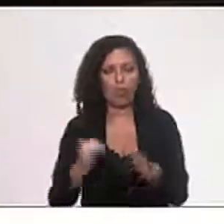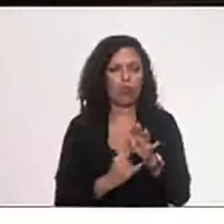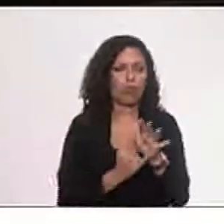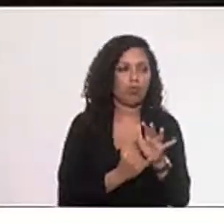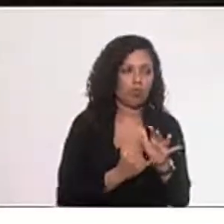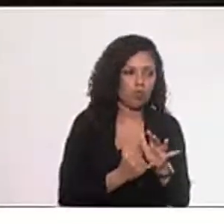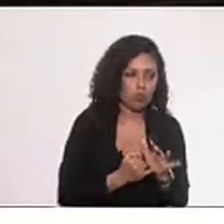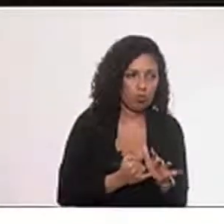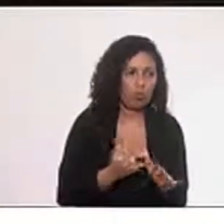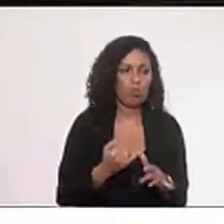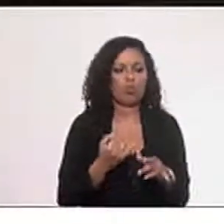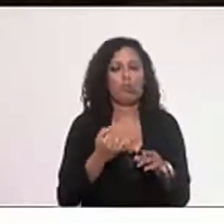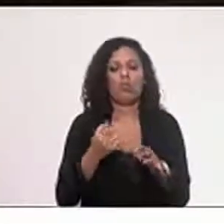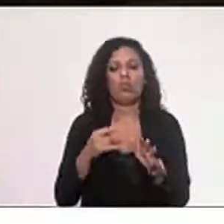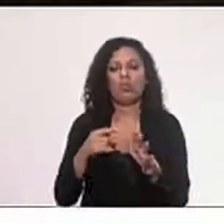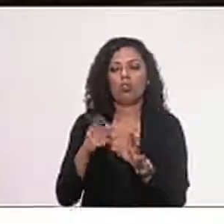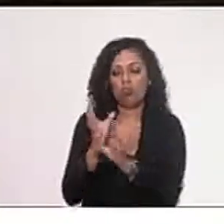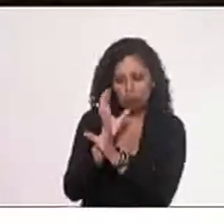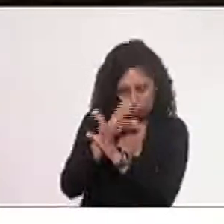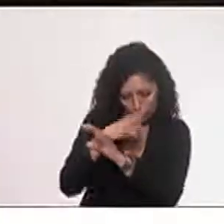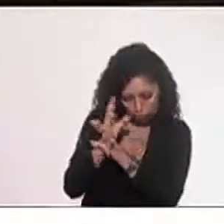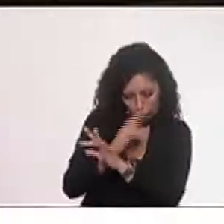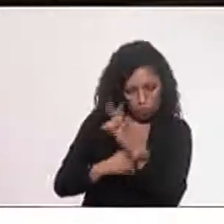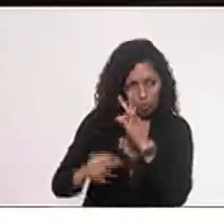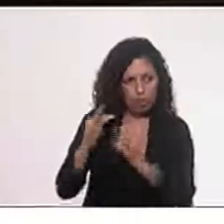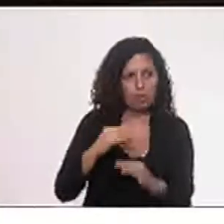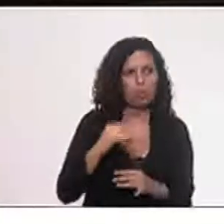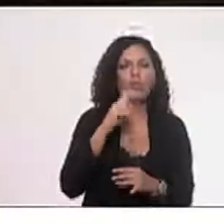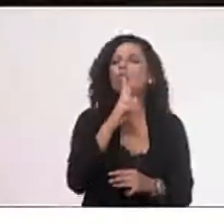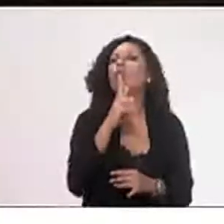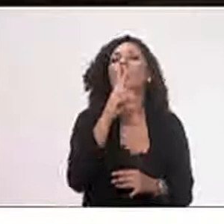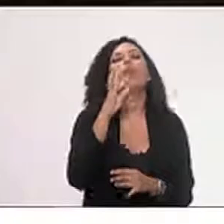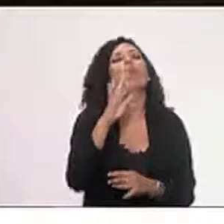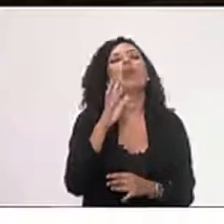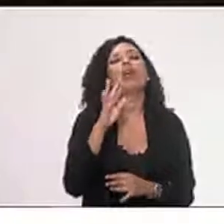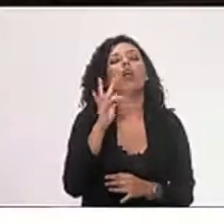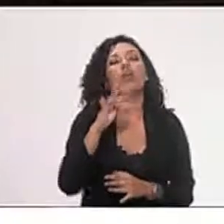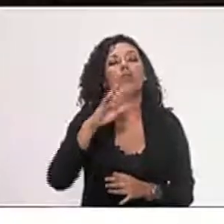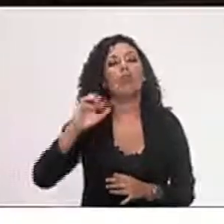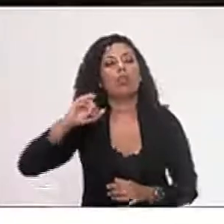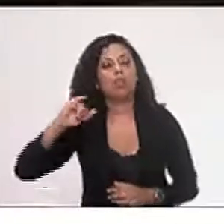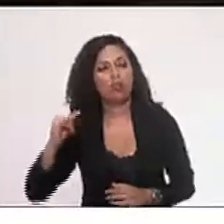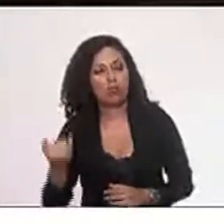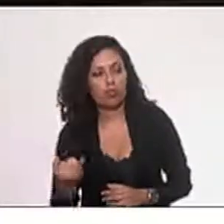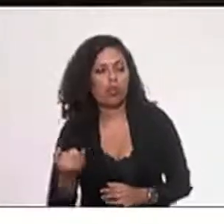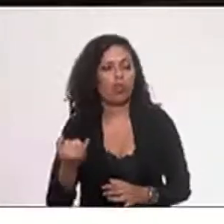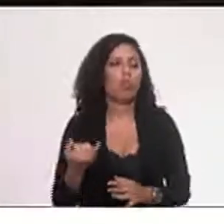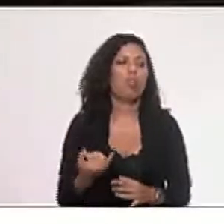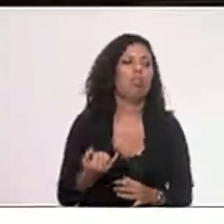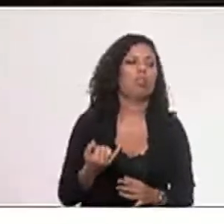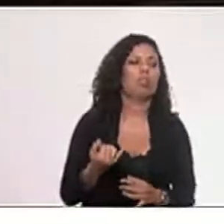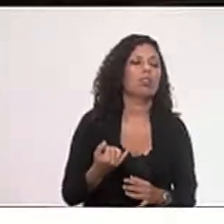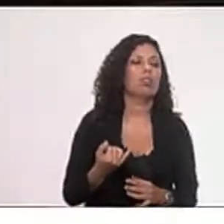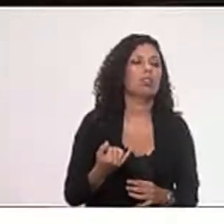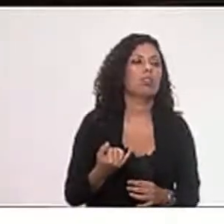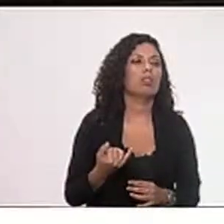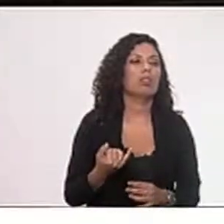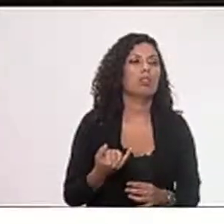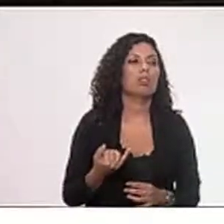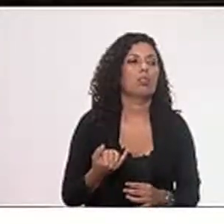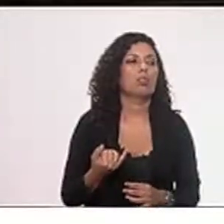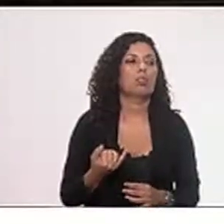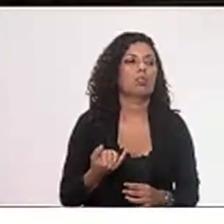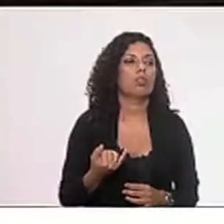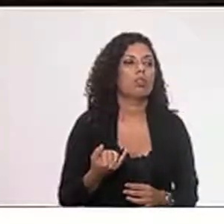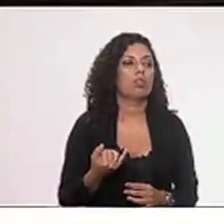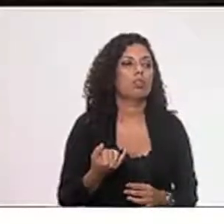de educação ciência e tecnologia o ifrj instituto federal de educação ciência e tecnologia do rio de janeiro o